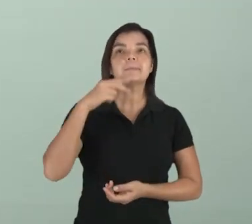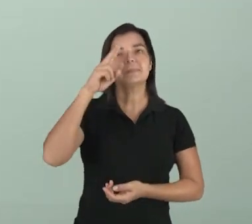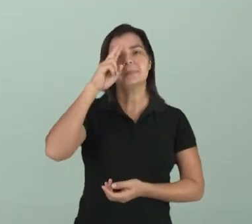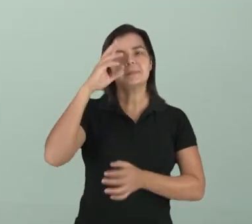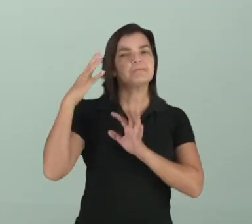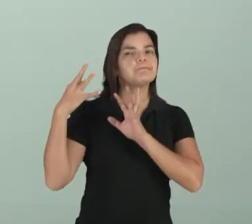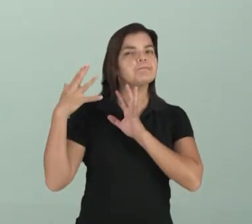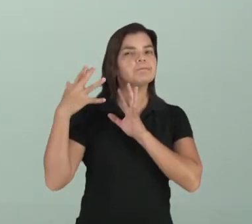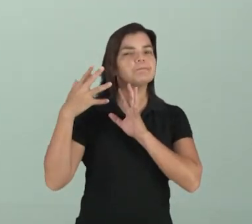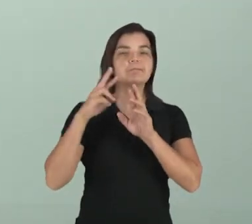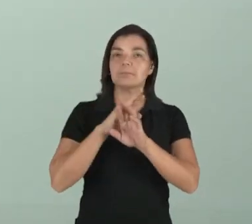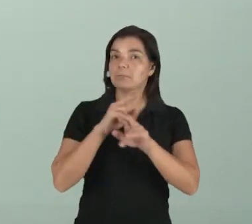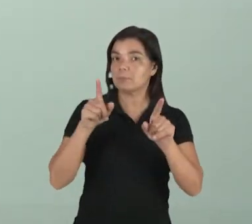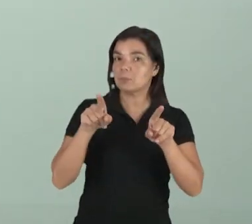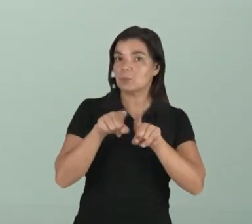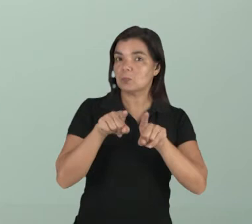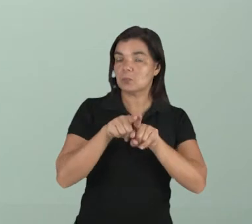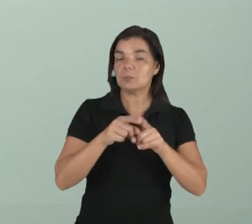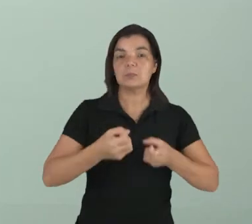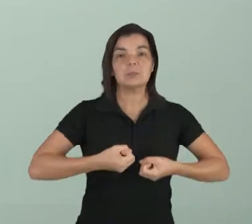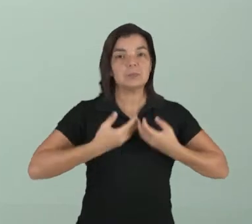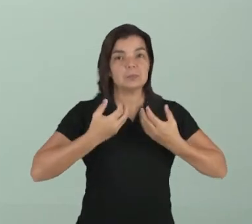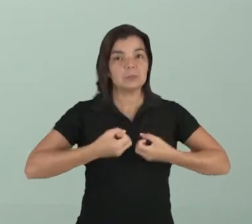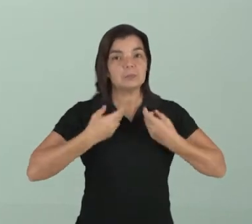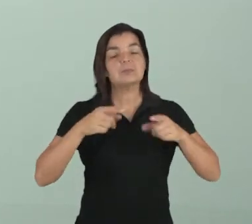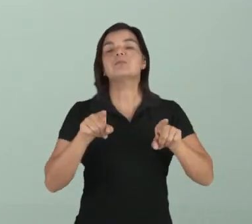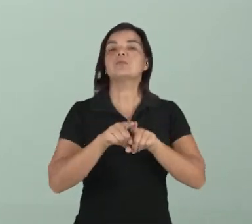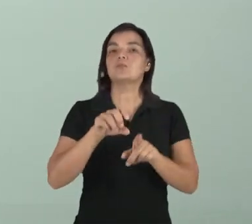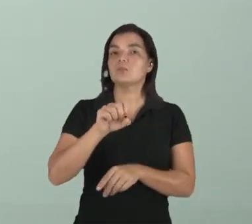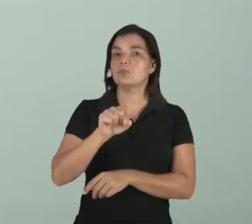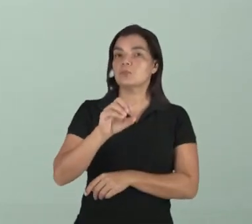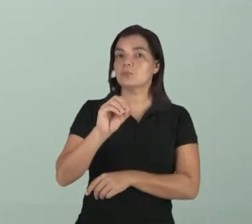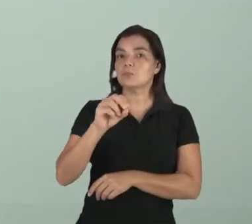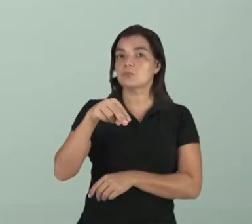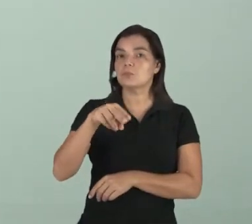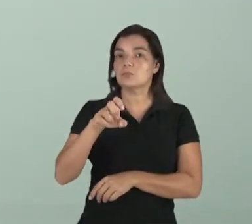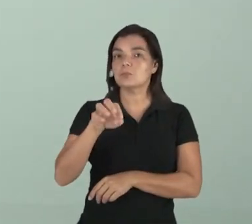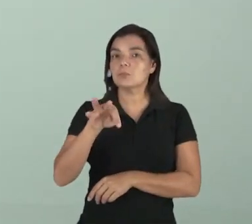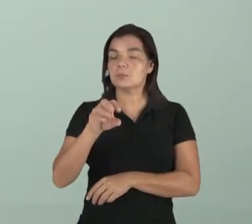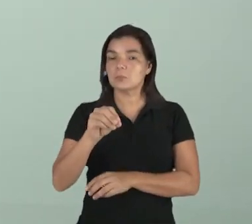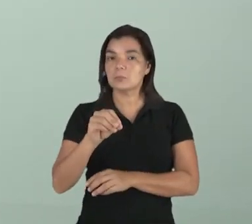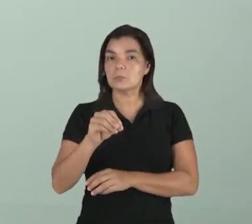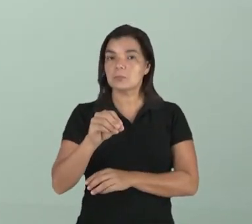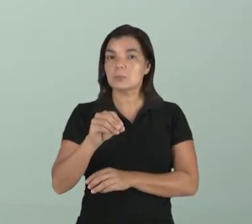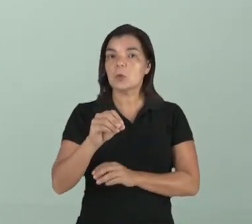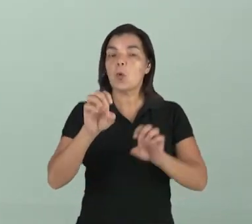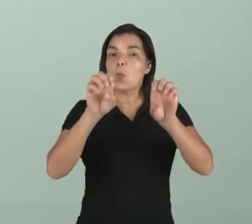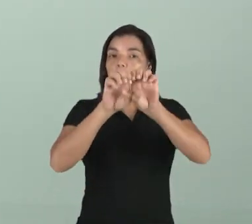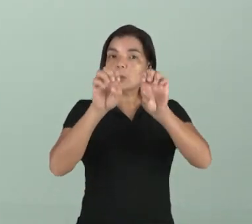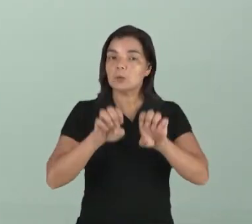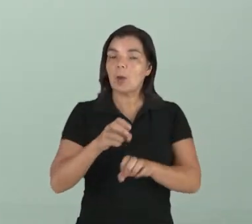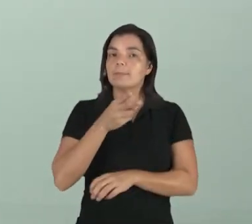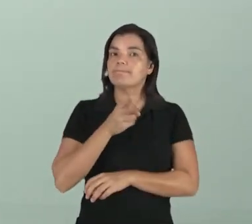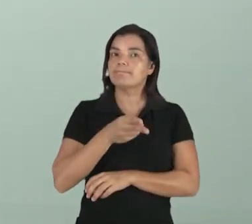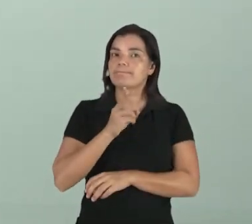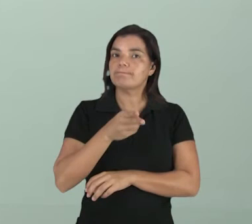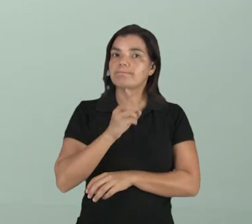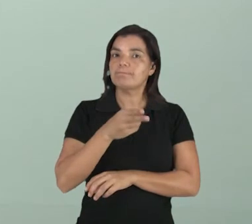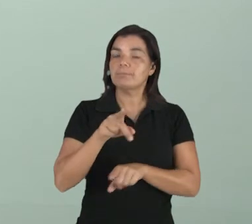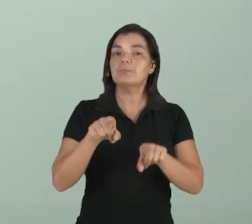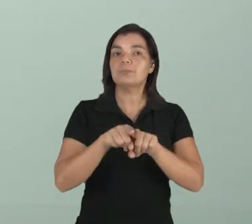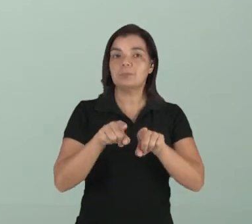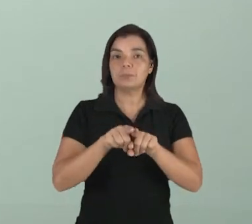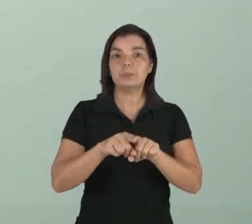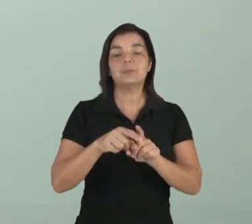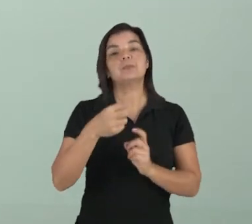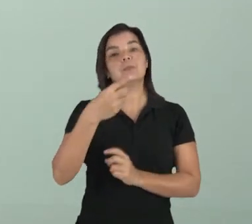relembrando um pouquinho a diferença entre um poema e um soneto. O soneto ele tem uma estrutura fixa. Ele sempre vai vir composto